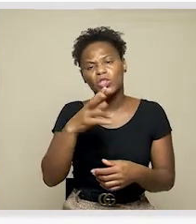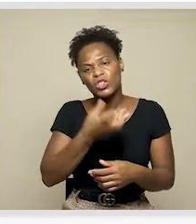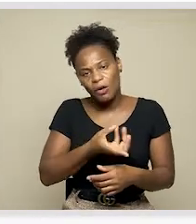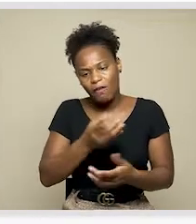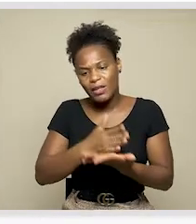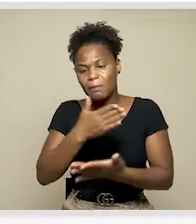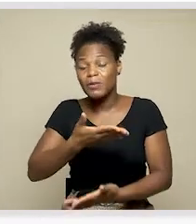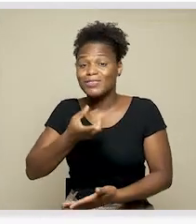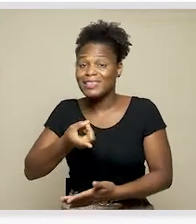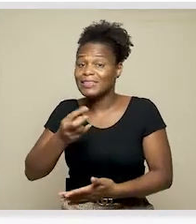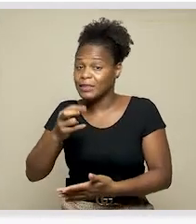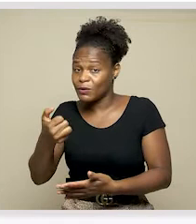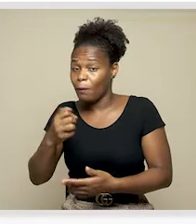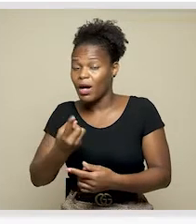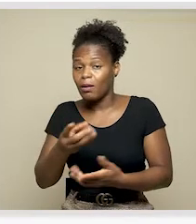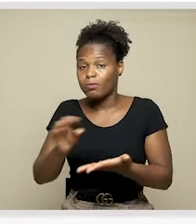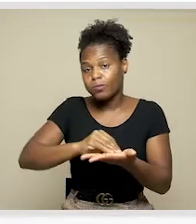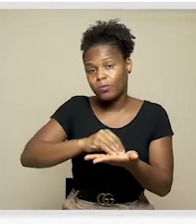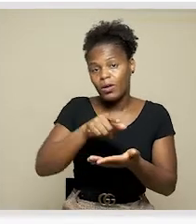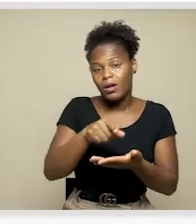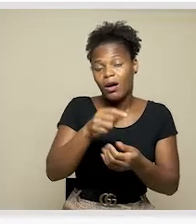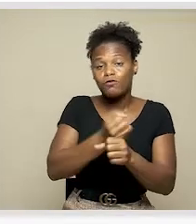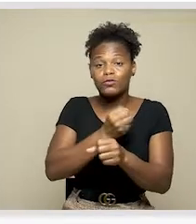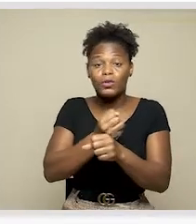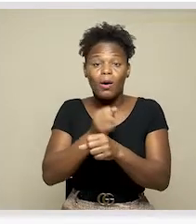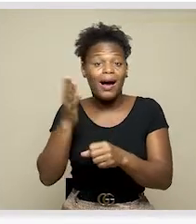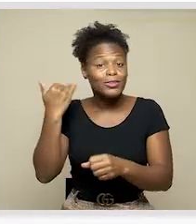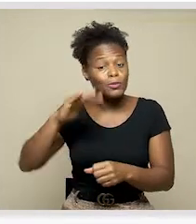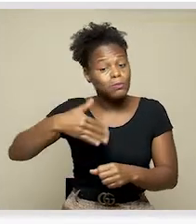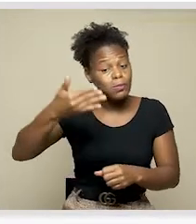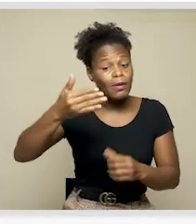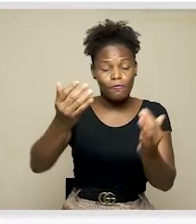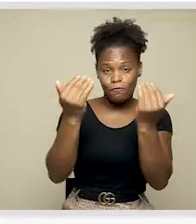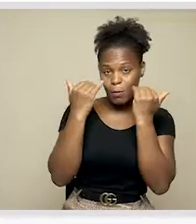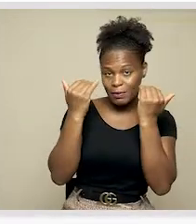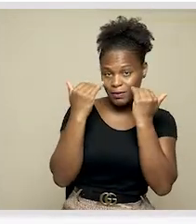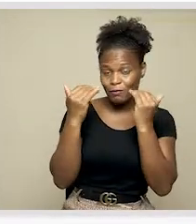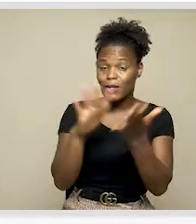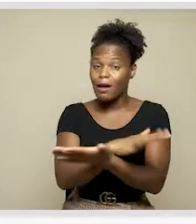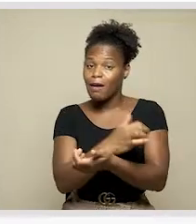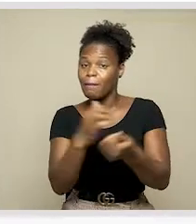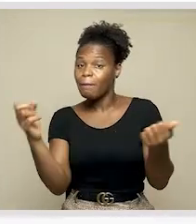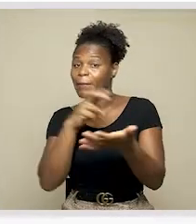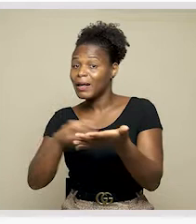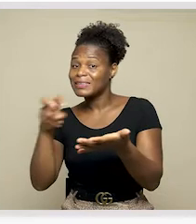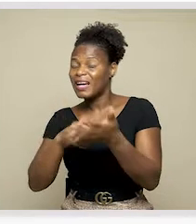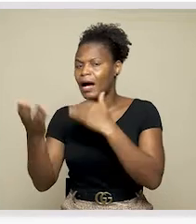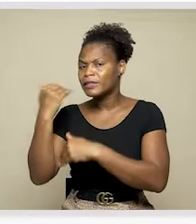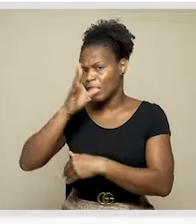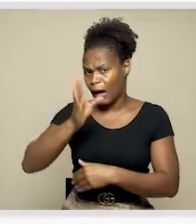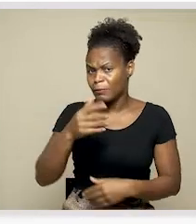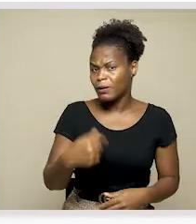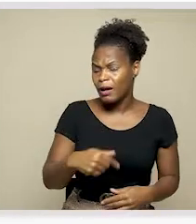1935, para complementar a função primordialmente informativa da imprensa, era costume na